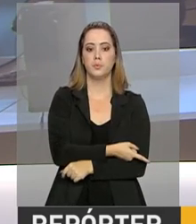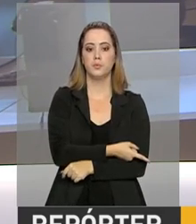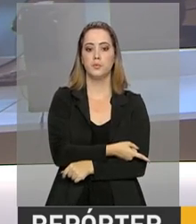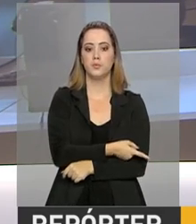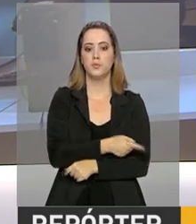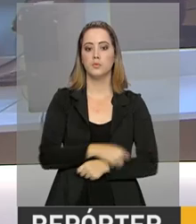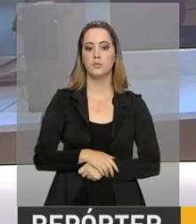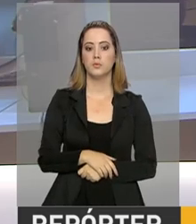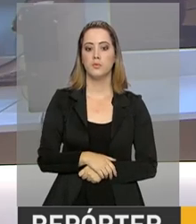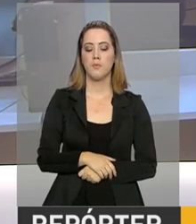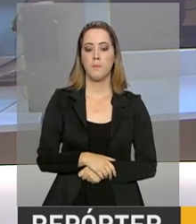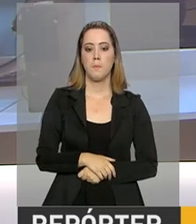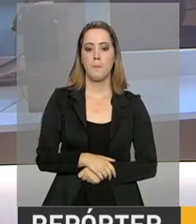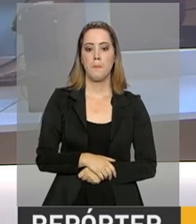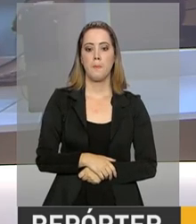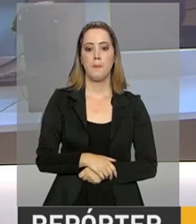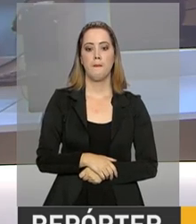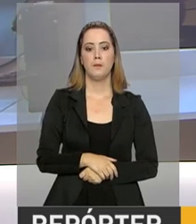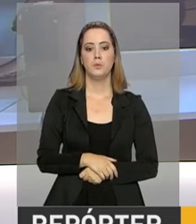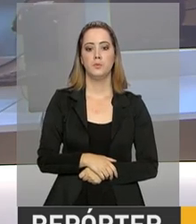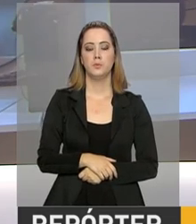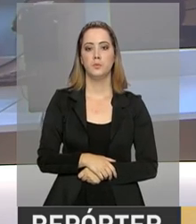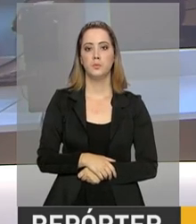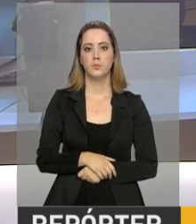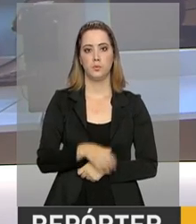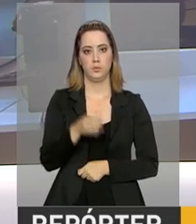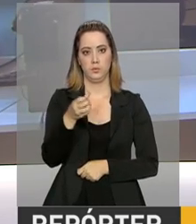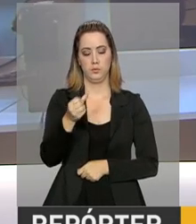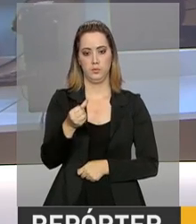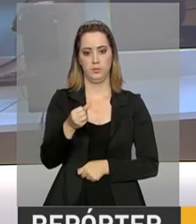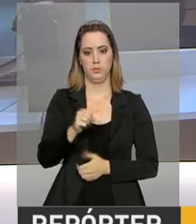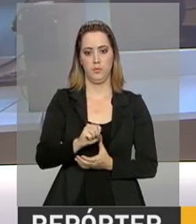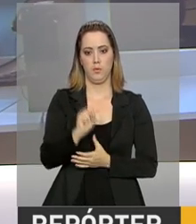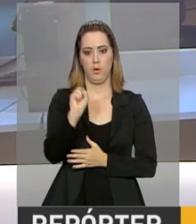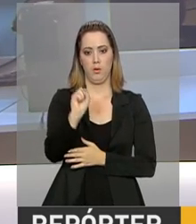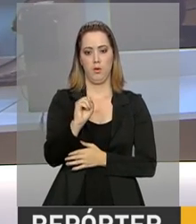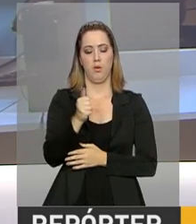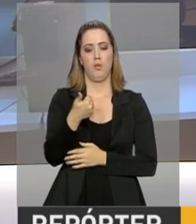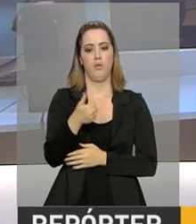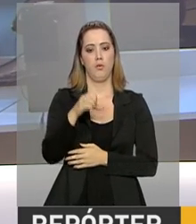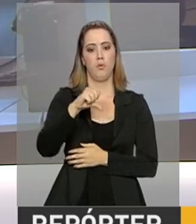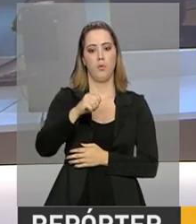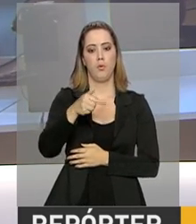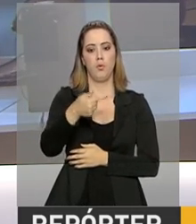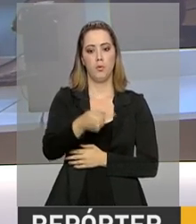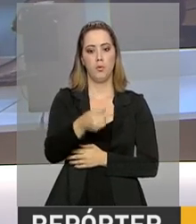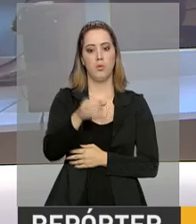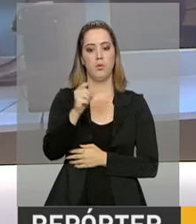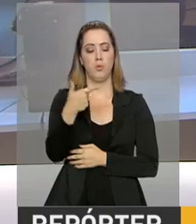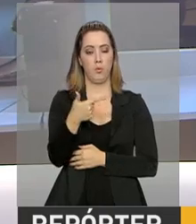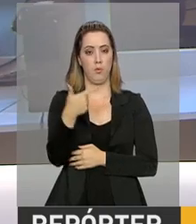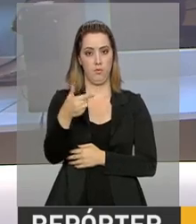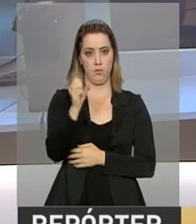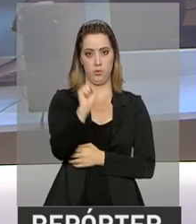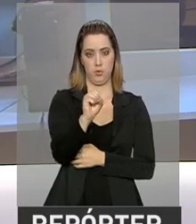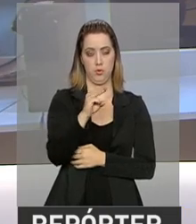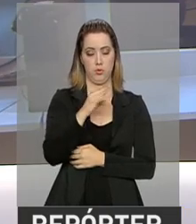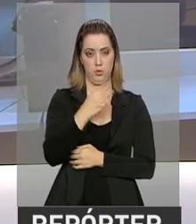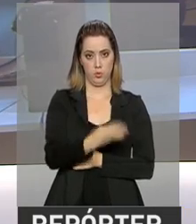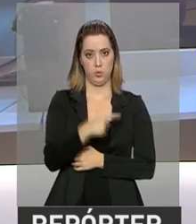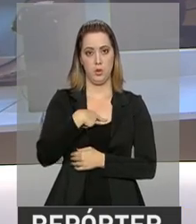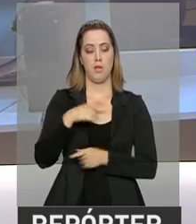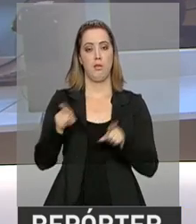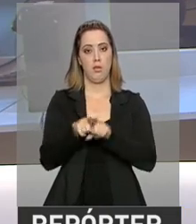9 2284 9817 2284 também pelo e-mail ddac